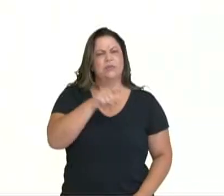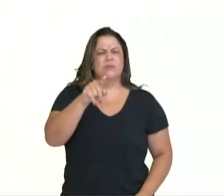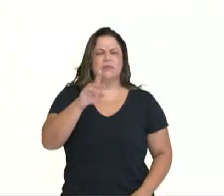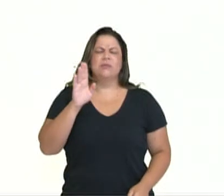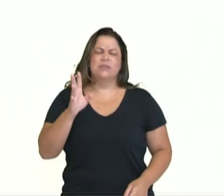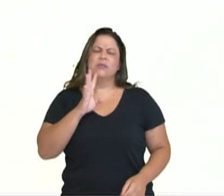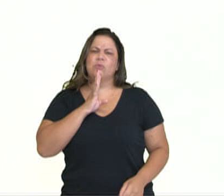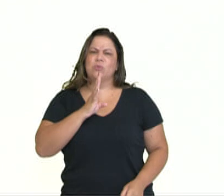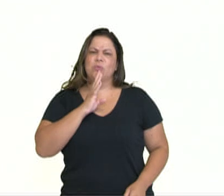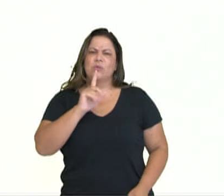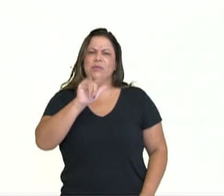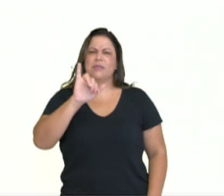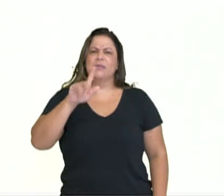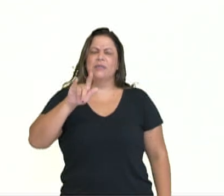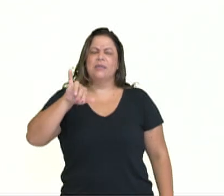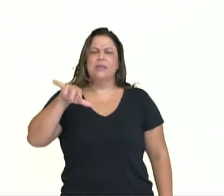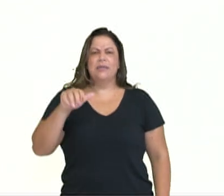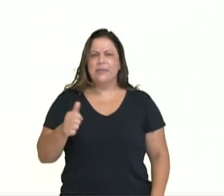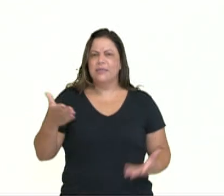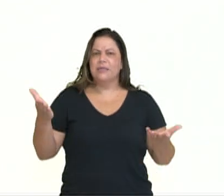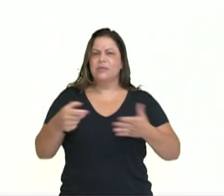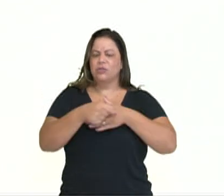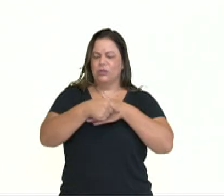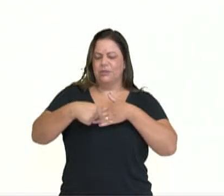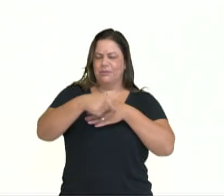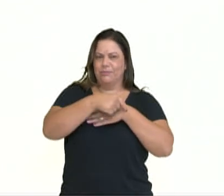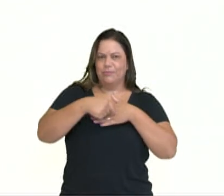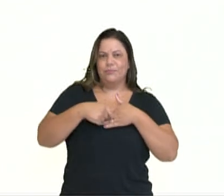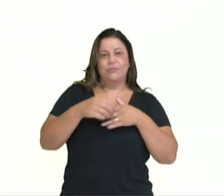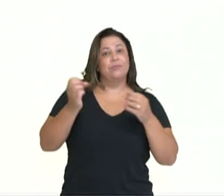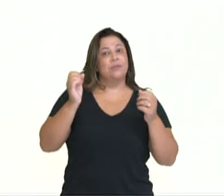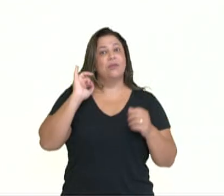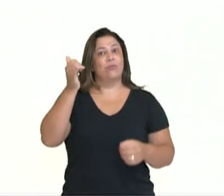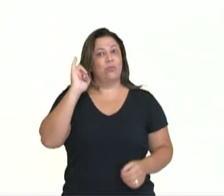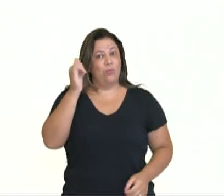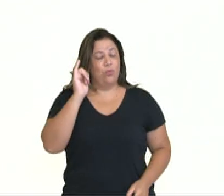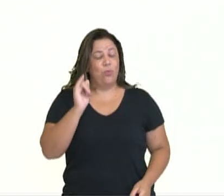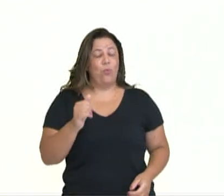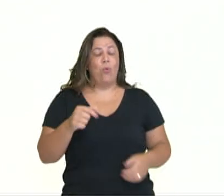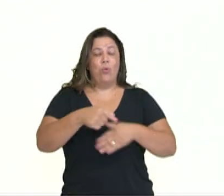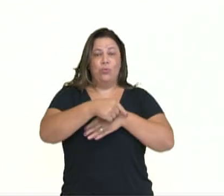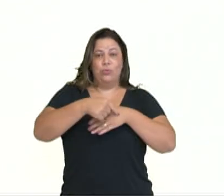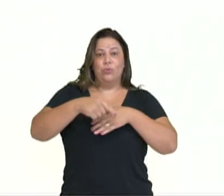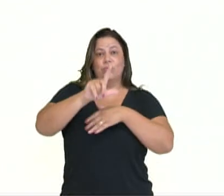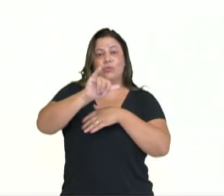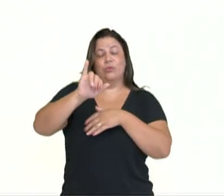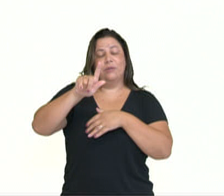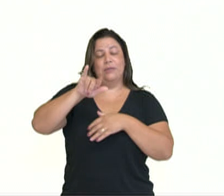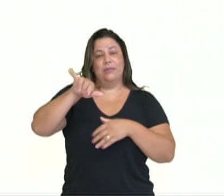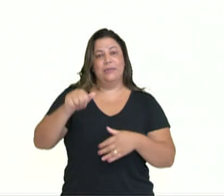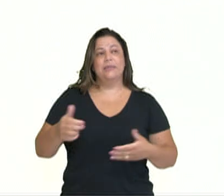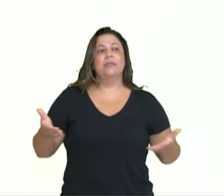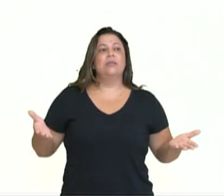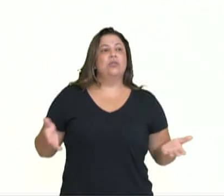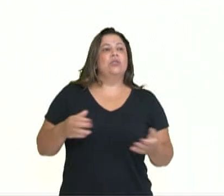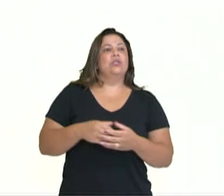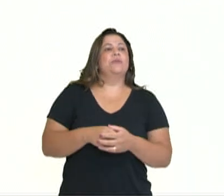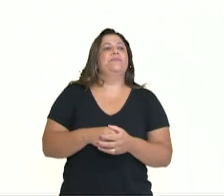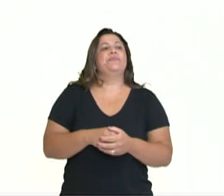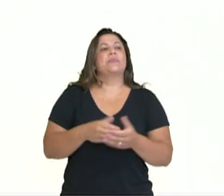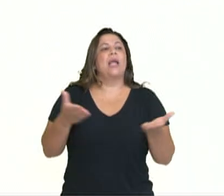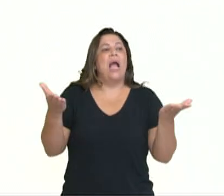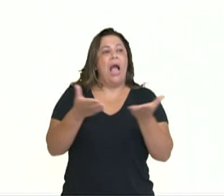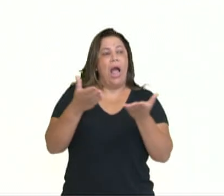Telles? Nessa aula, nós vamos analisar um conto da Lígia. Nessa aula também, a gente vai ver um trechinho